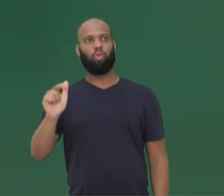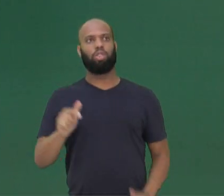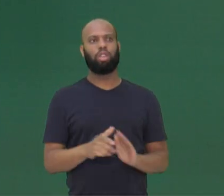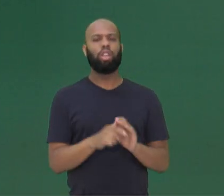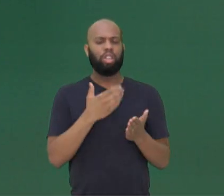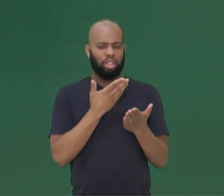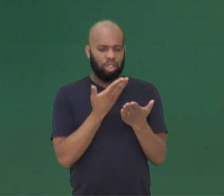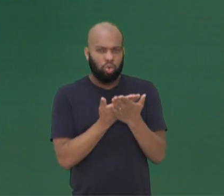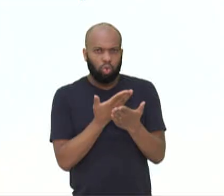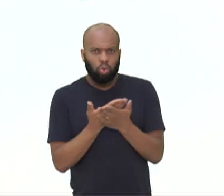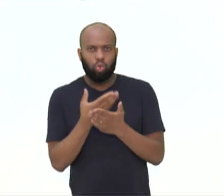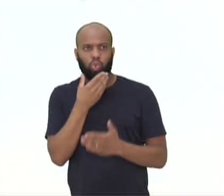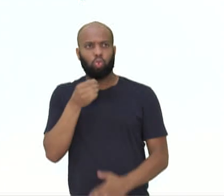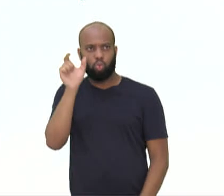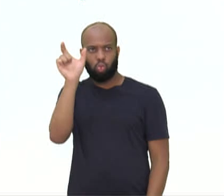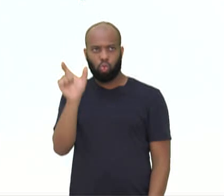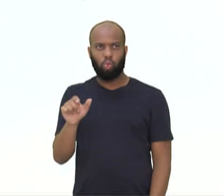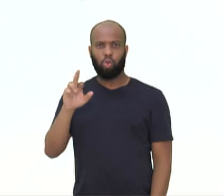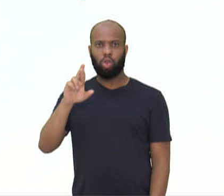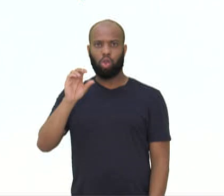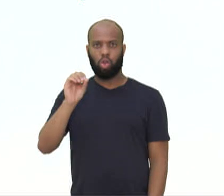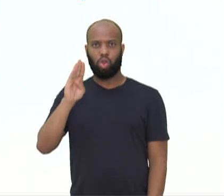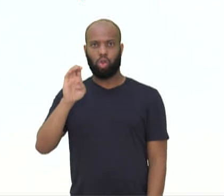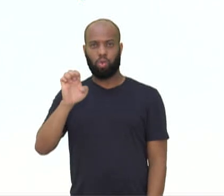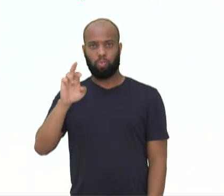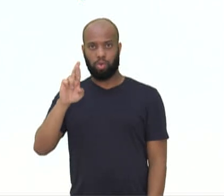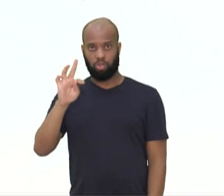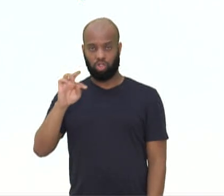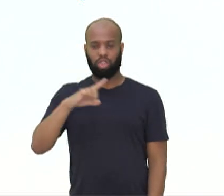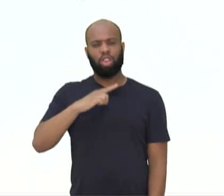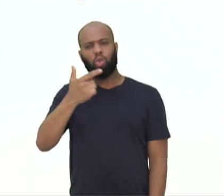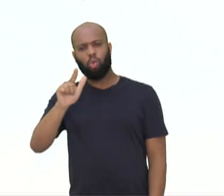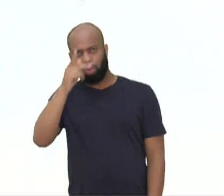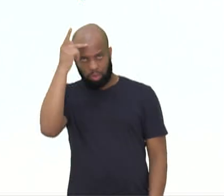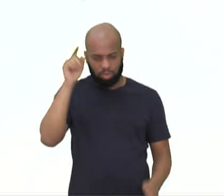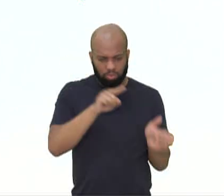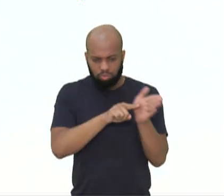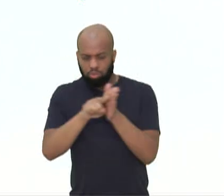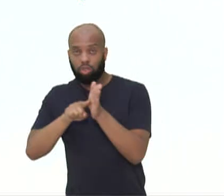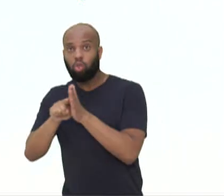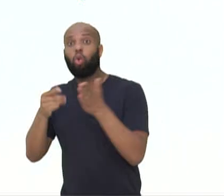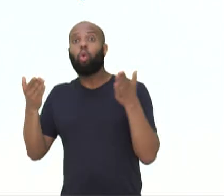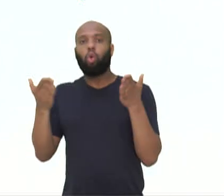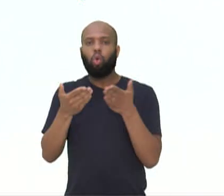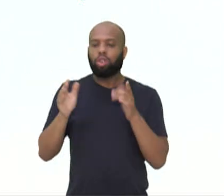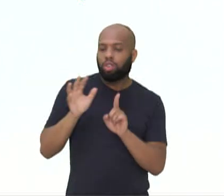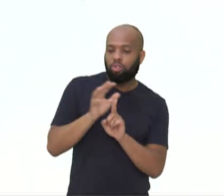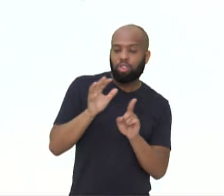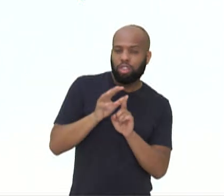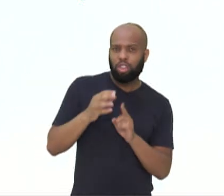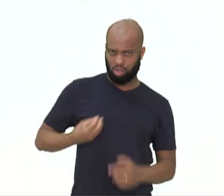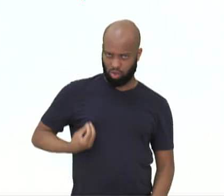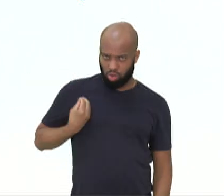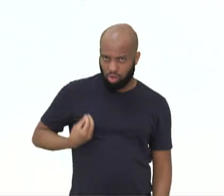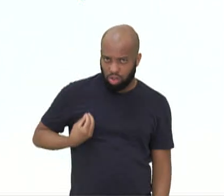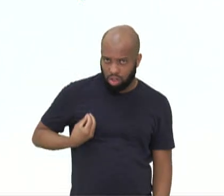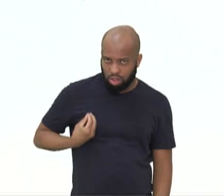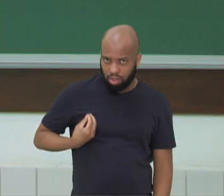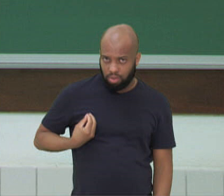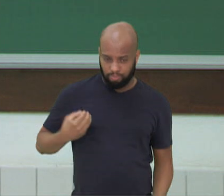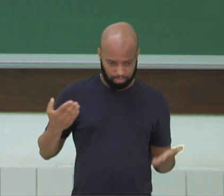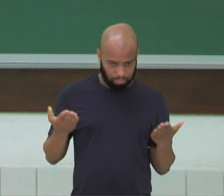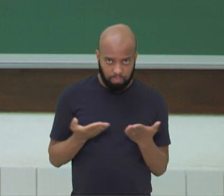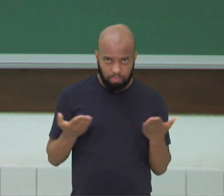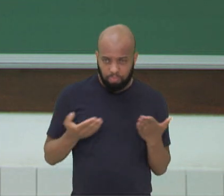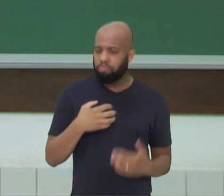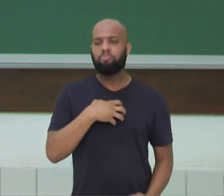por Robert Hooke e diversos outros pesquisadores afetam a vida das pessoas nos dias de hoje. De que maneira?